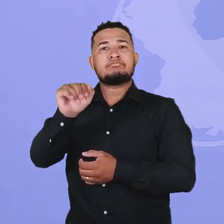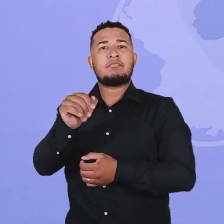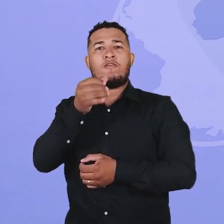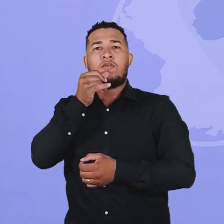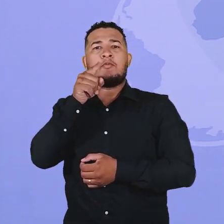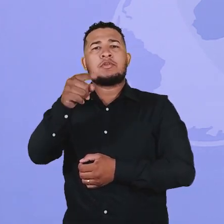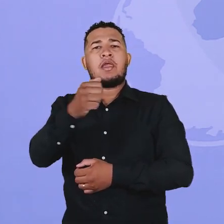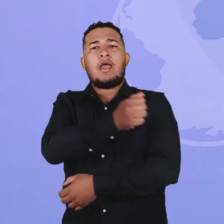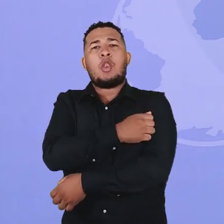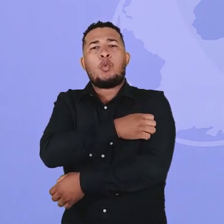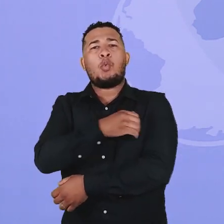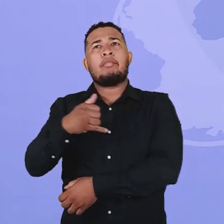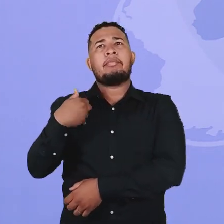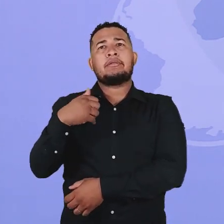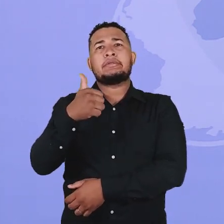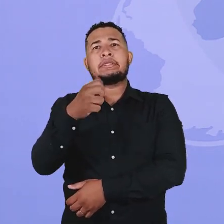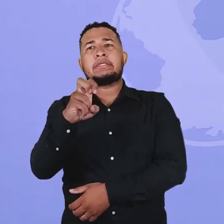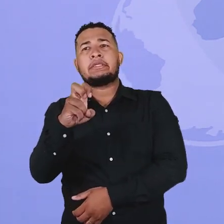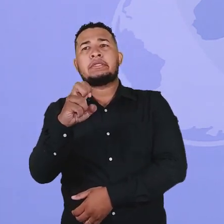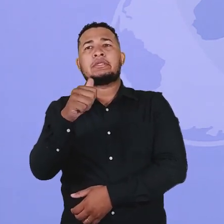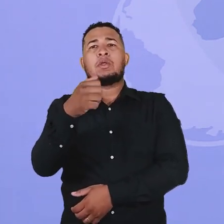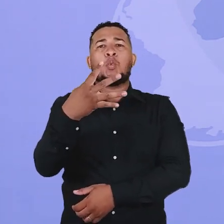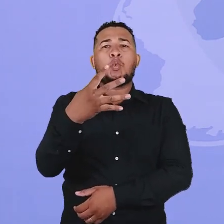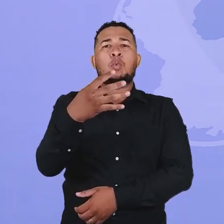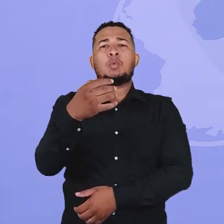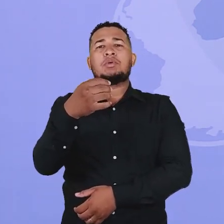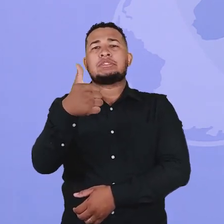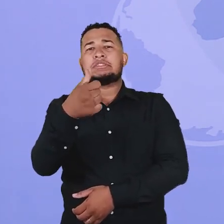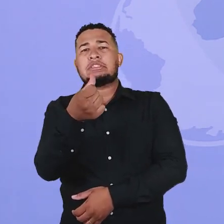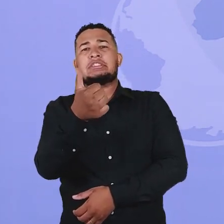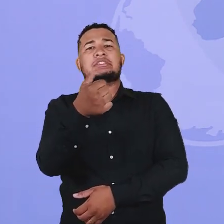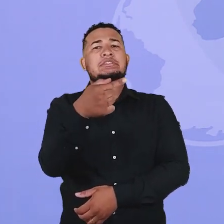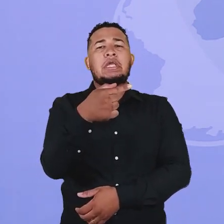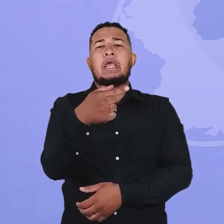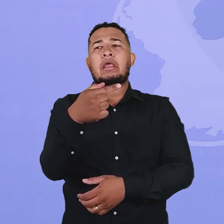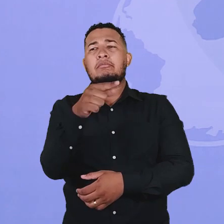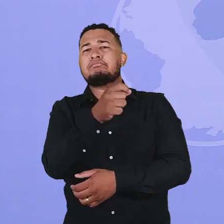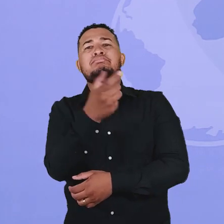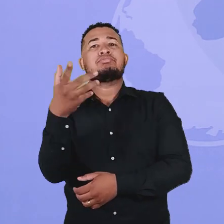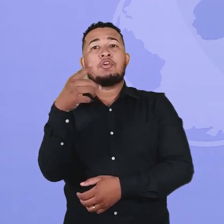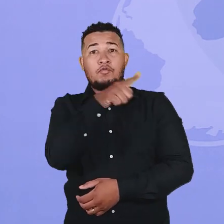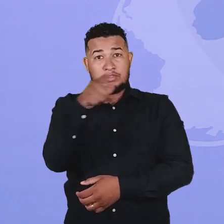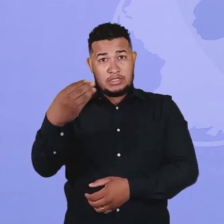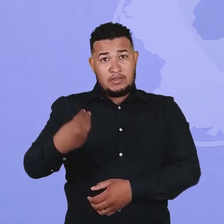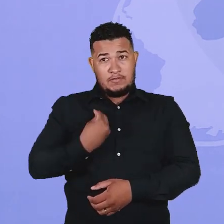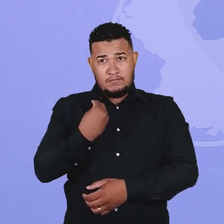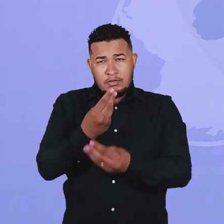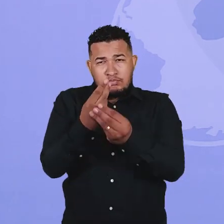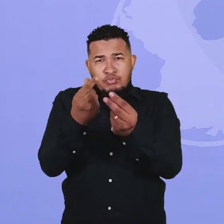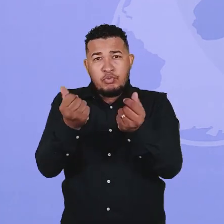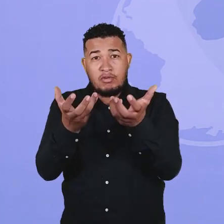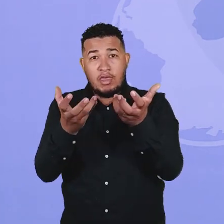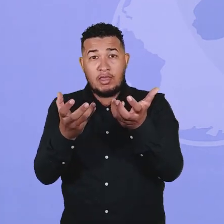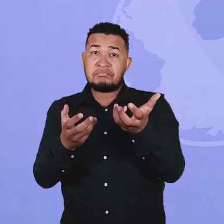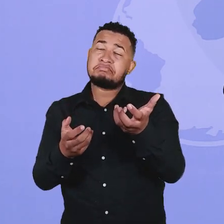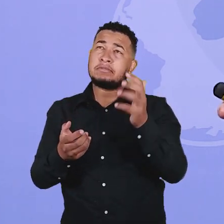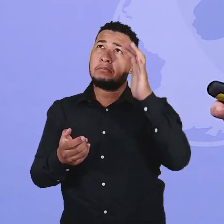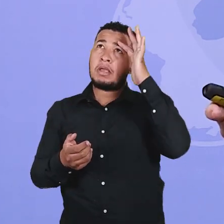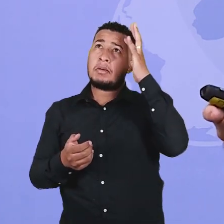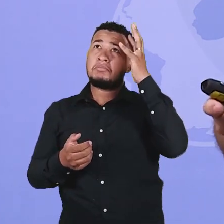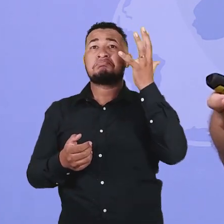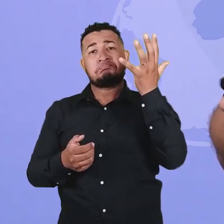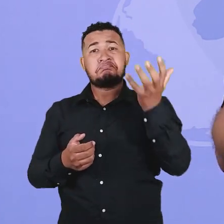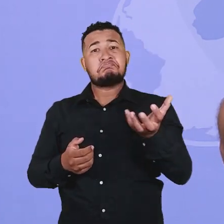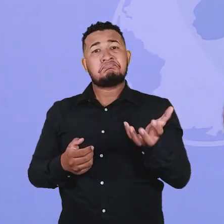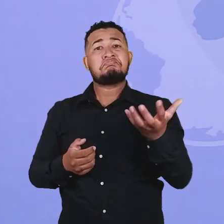falar, aluno de 15, 14, 16, 17, 13, 12 anos, você quer qualidade de vida? Quando você para pensar, eu quero qualidade de